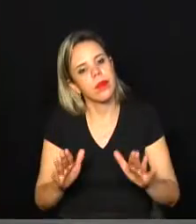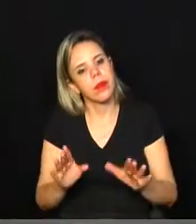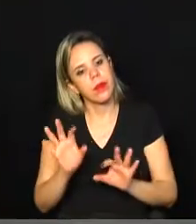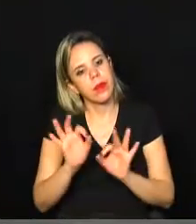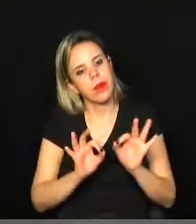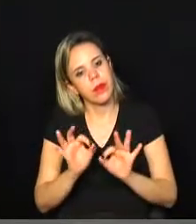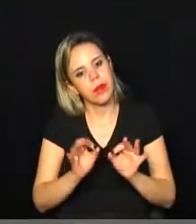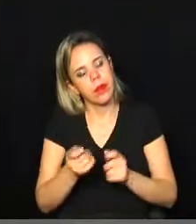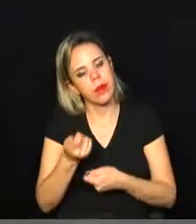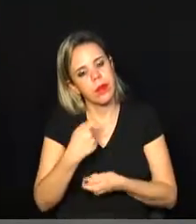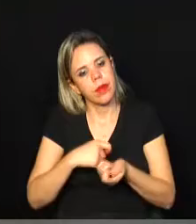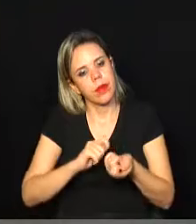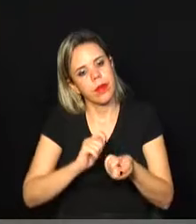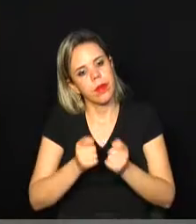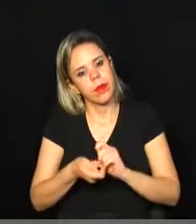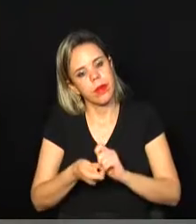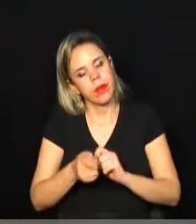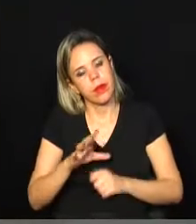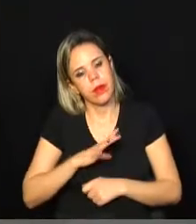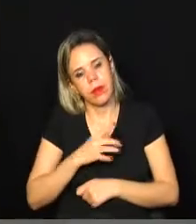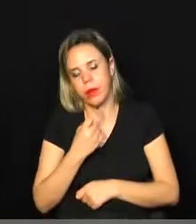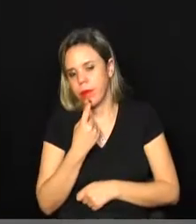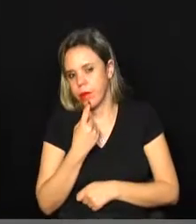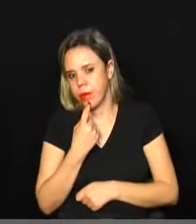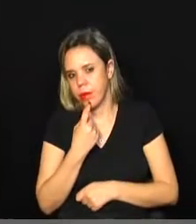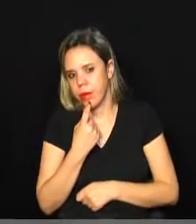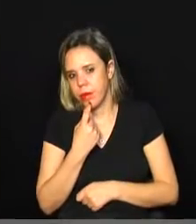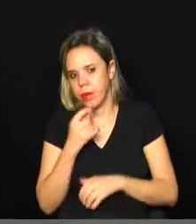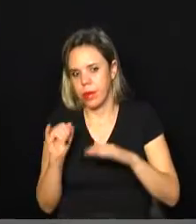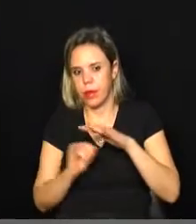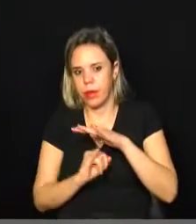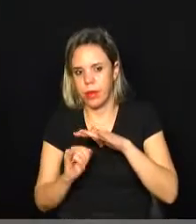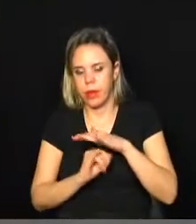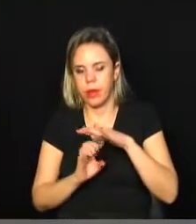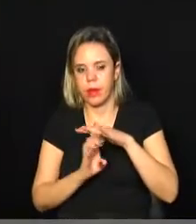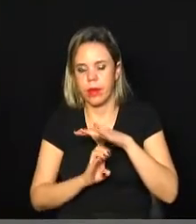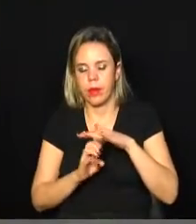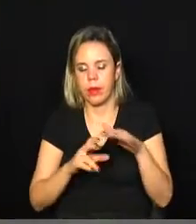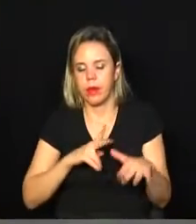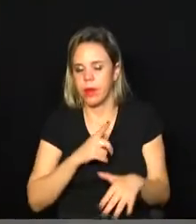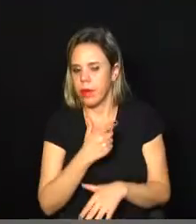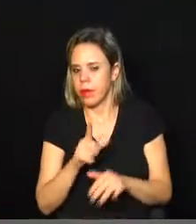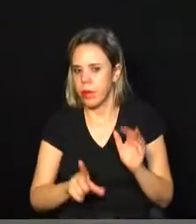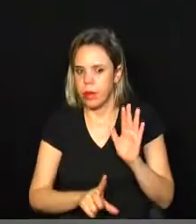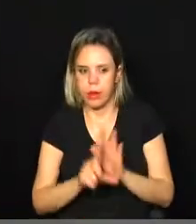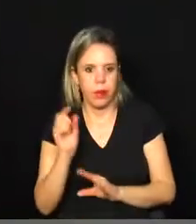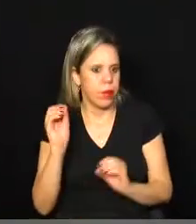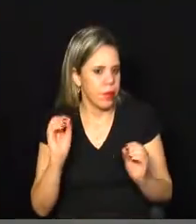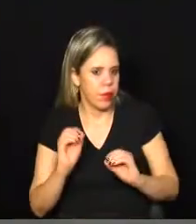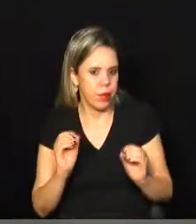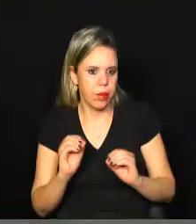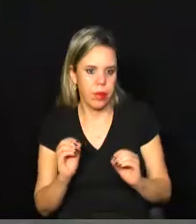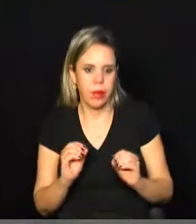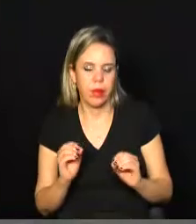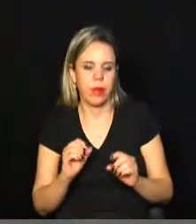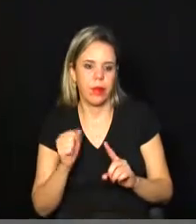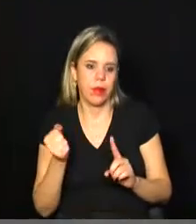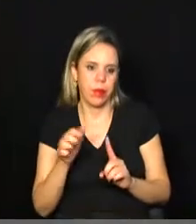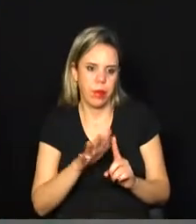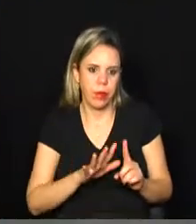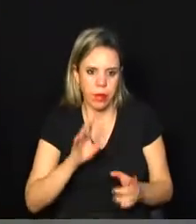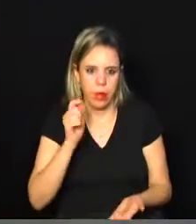ajustes entre o município de Campinas e entidade privada sem fins lucrativos denominada a